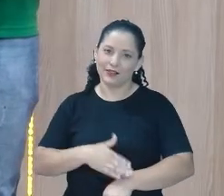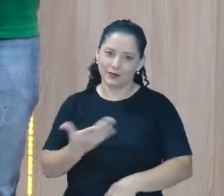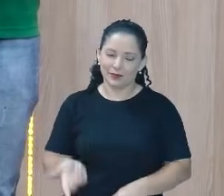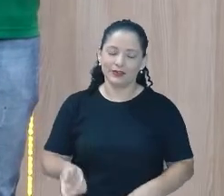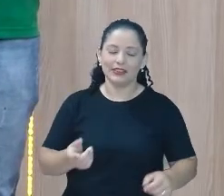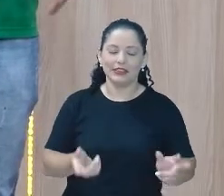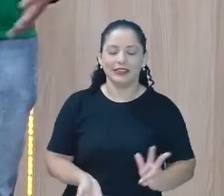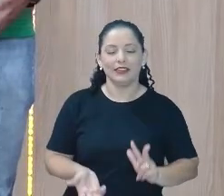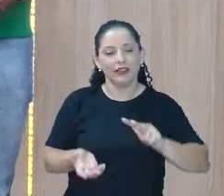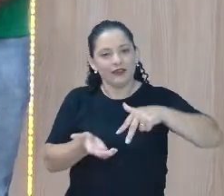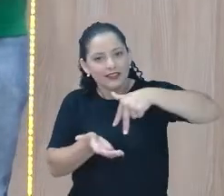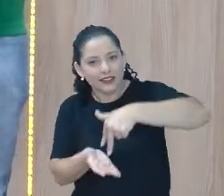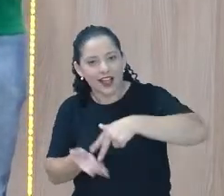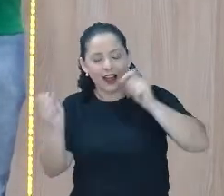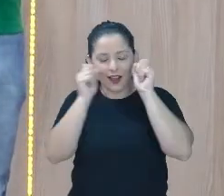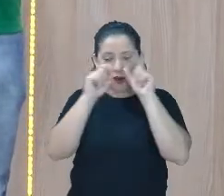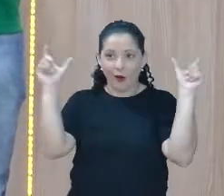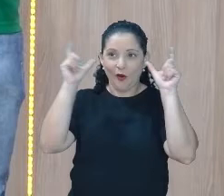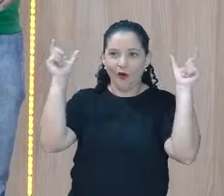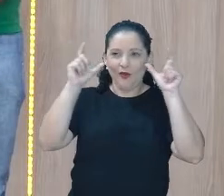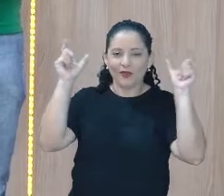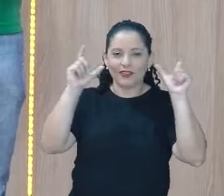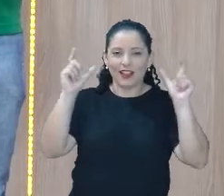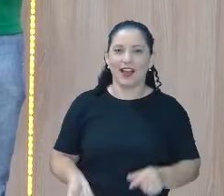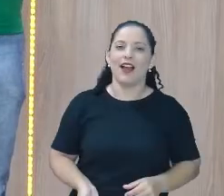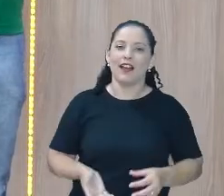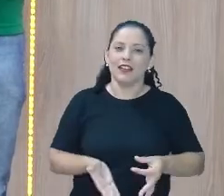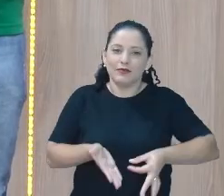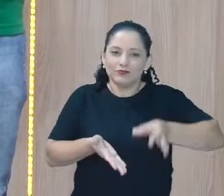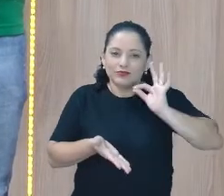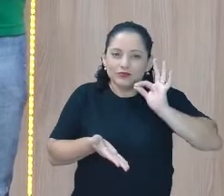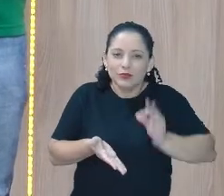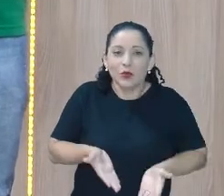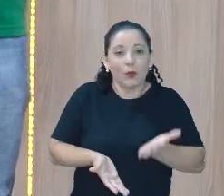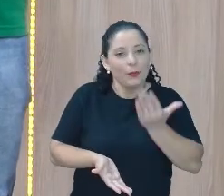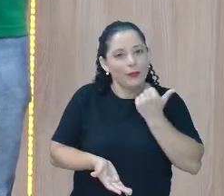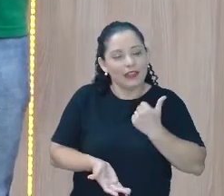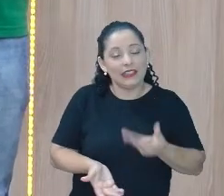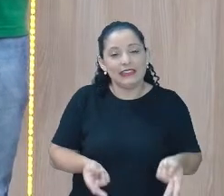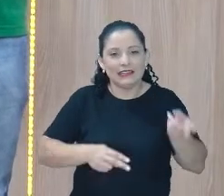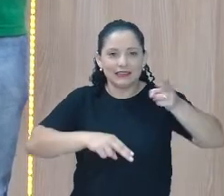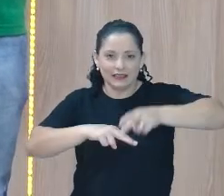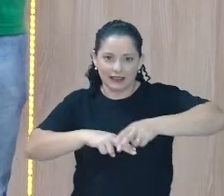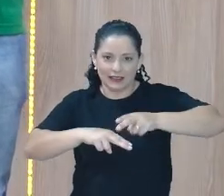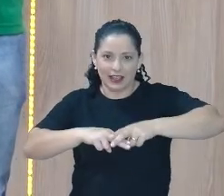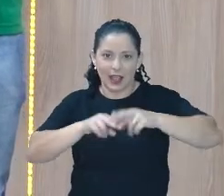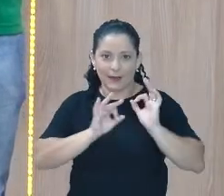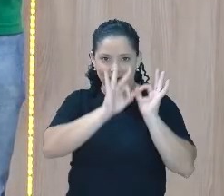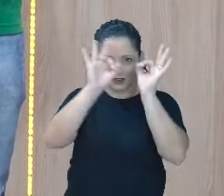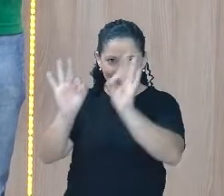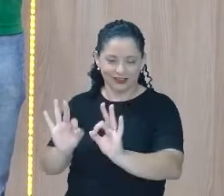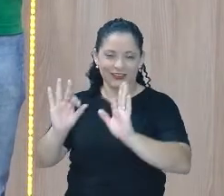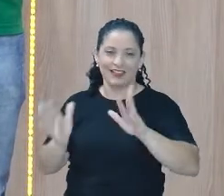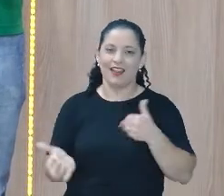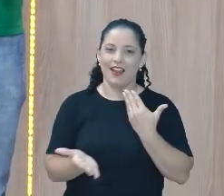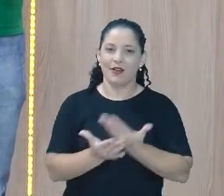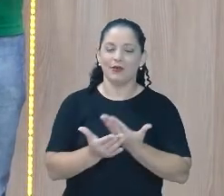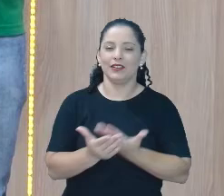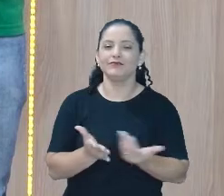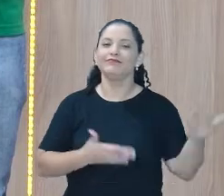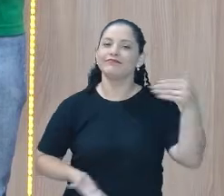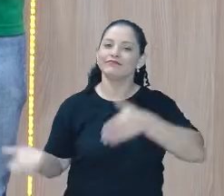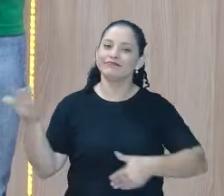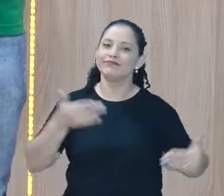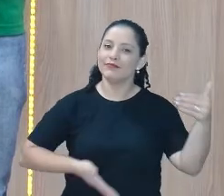levantar, ter tomado seu café, sentado aí na mesinha para assistir e acompanhar a nossa aula, certo? E aí